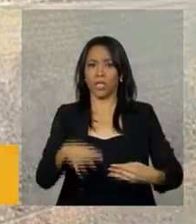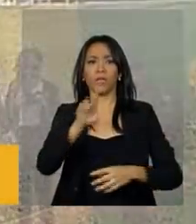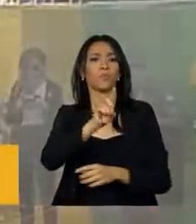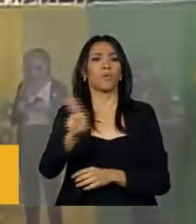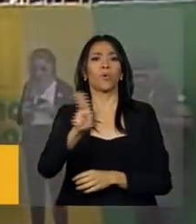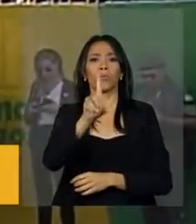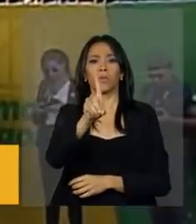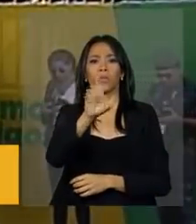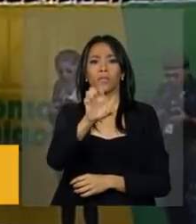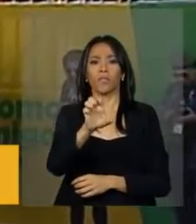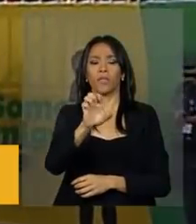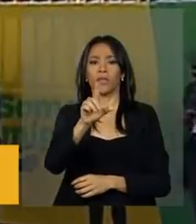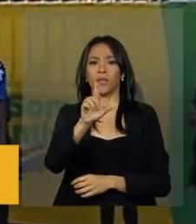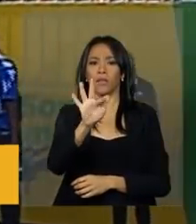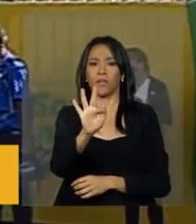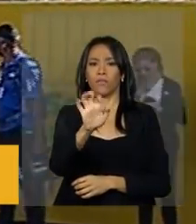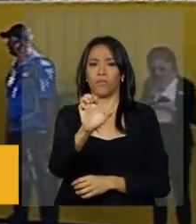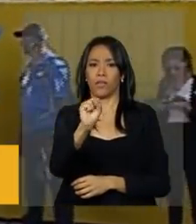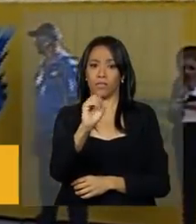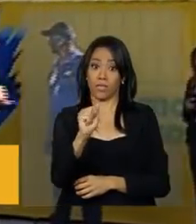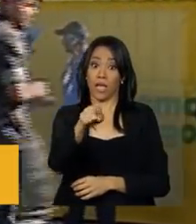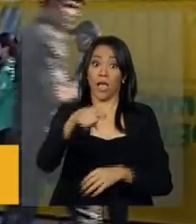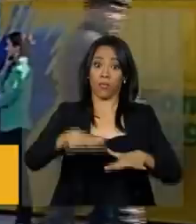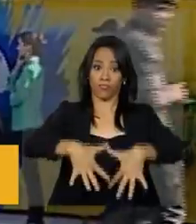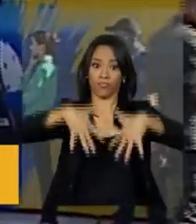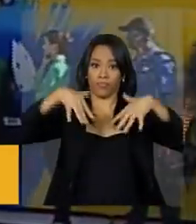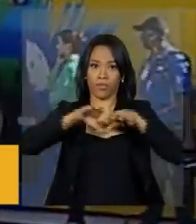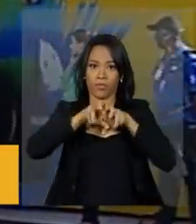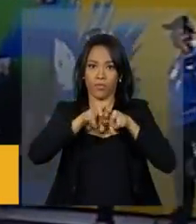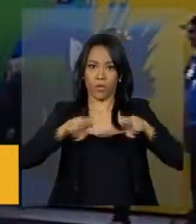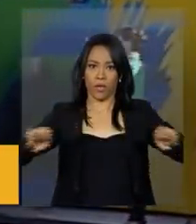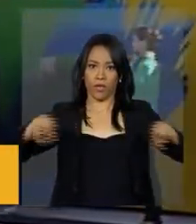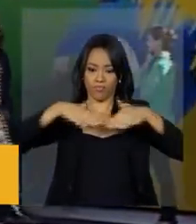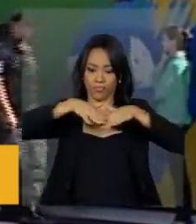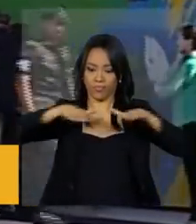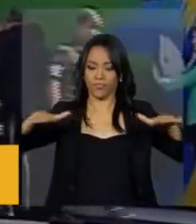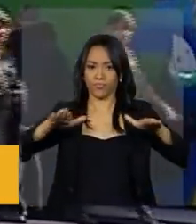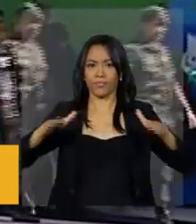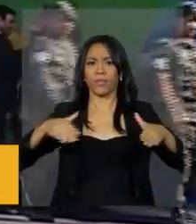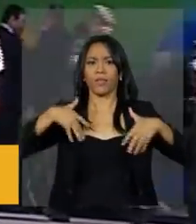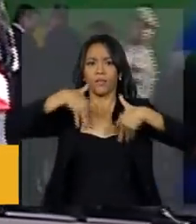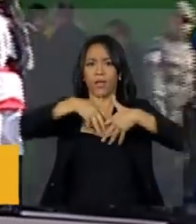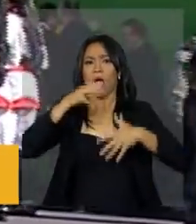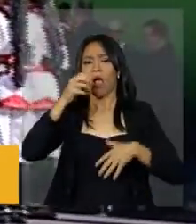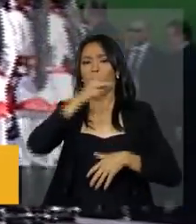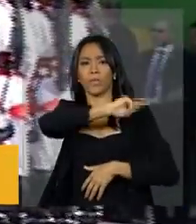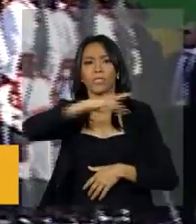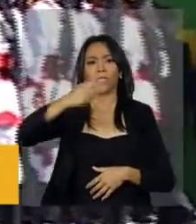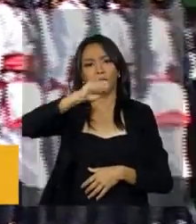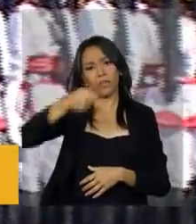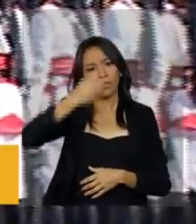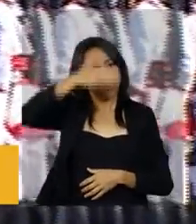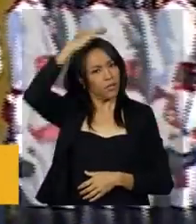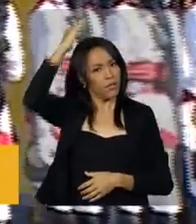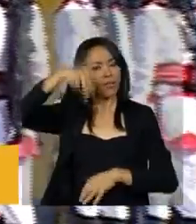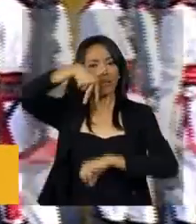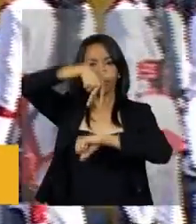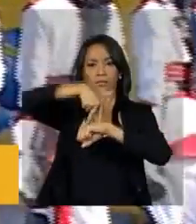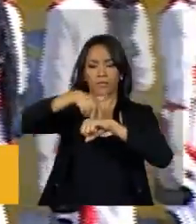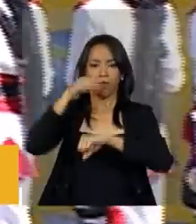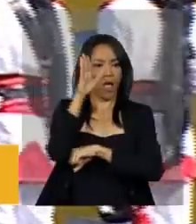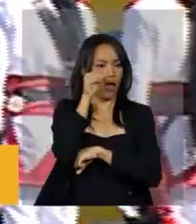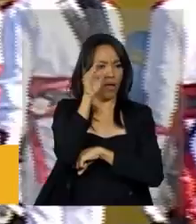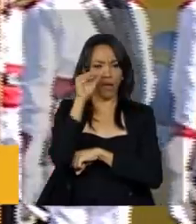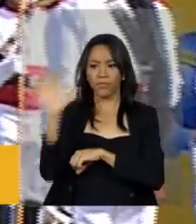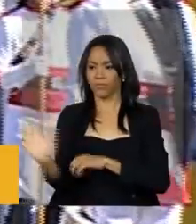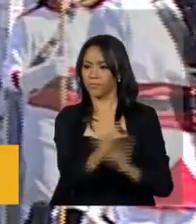está a tribuna de autoridades, que é de onde o presidente Michel Temer vai acompanhar todo o desfile cívico militar de 7 de setembro, que neste ano